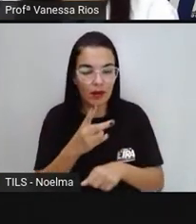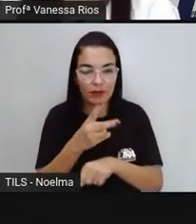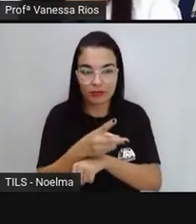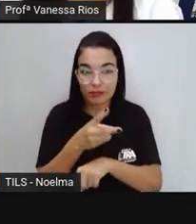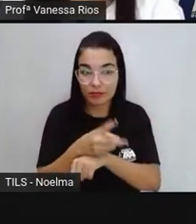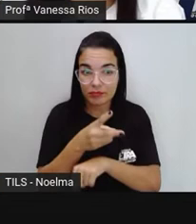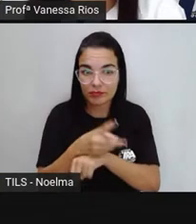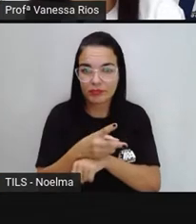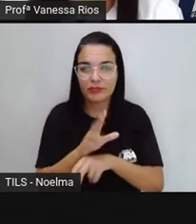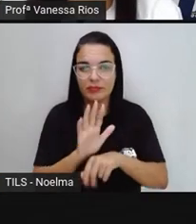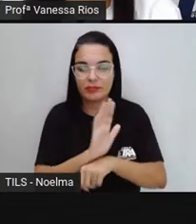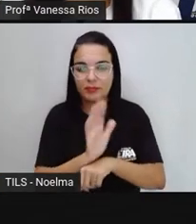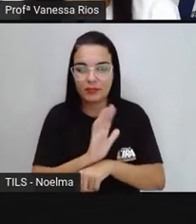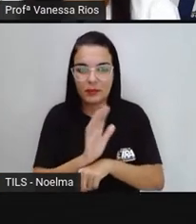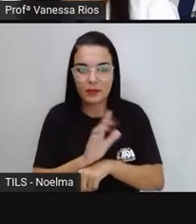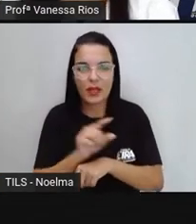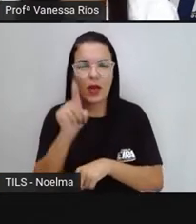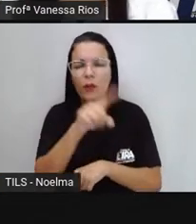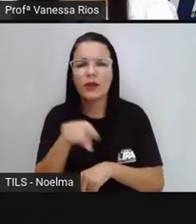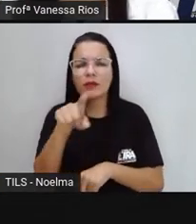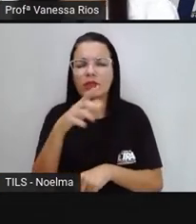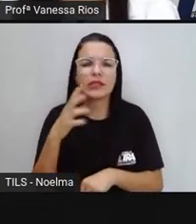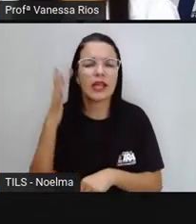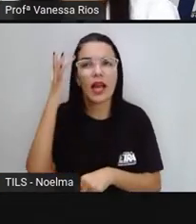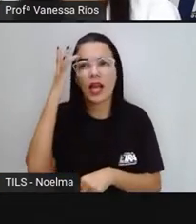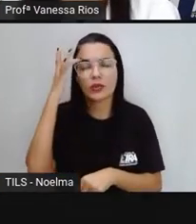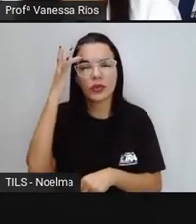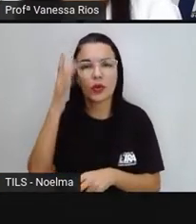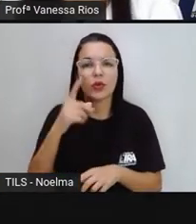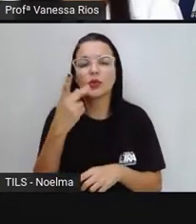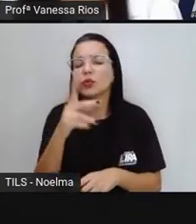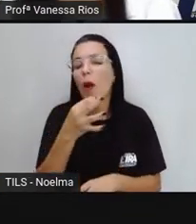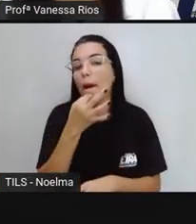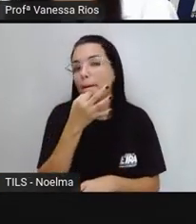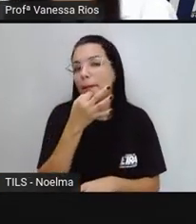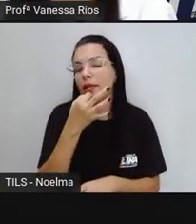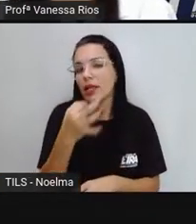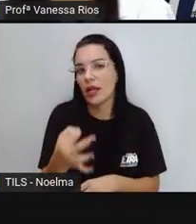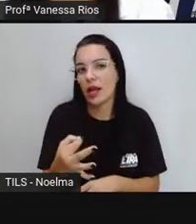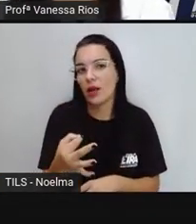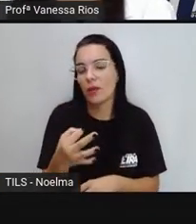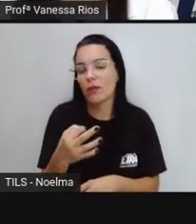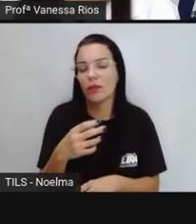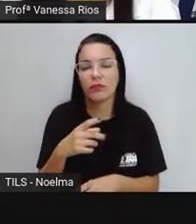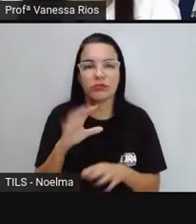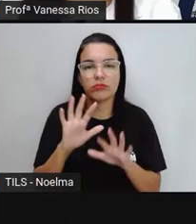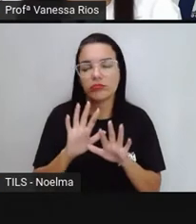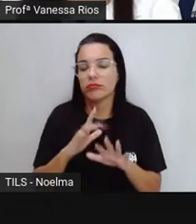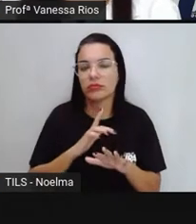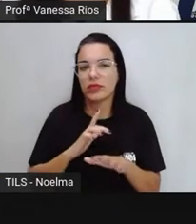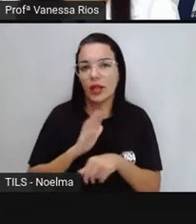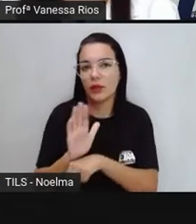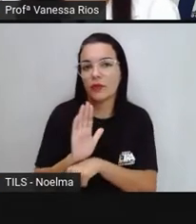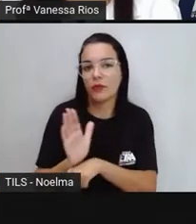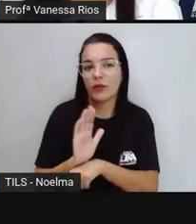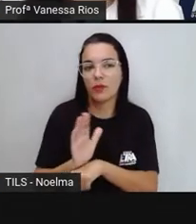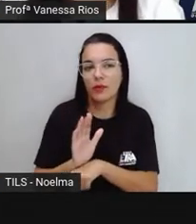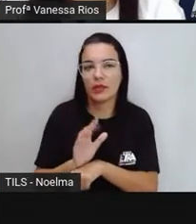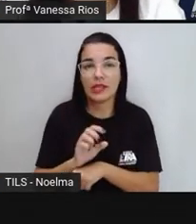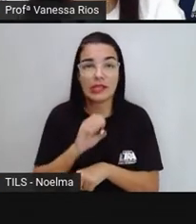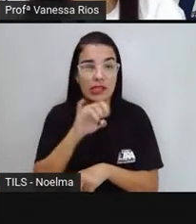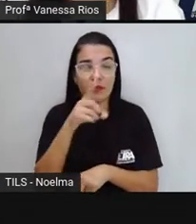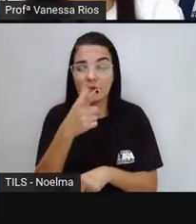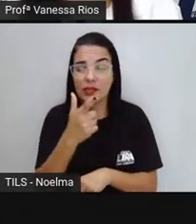que você achou? Qual seria aí a opinião que você daria a respeito aí desse filme? Mesmo que você não